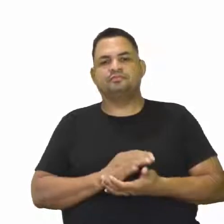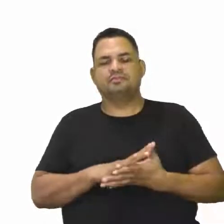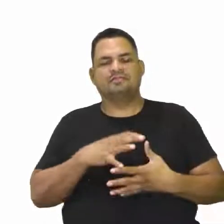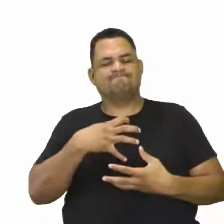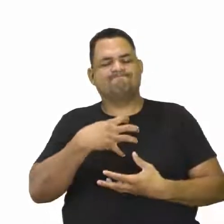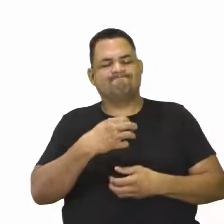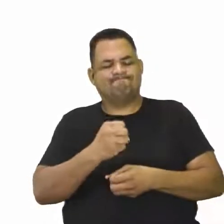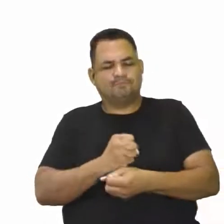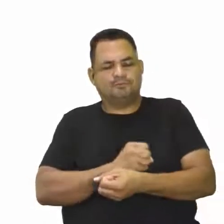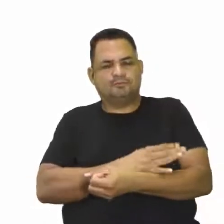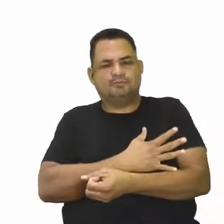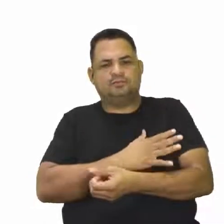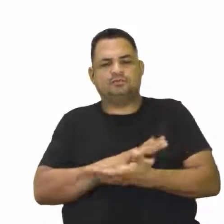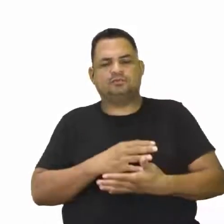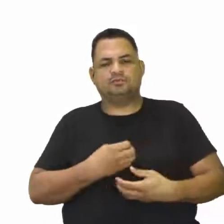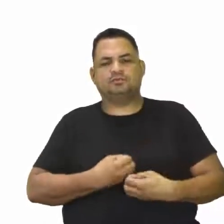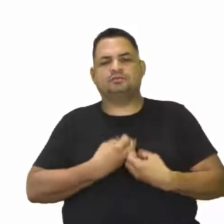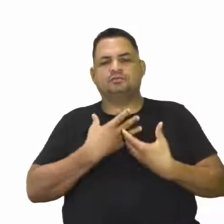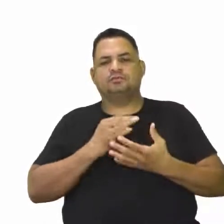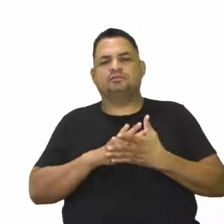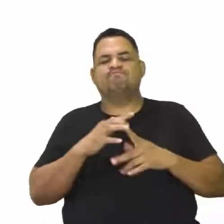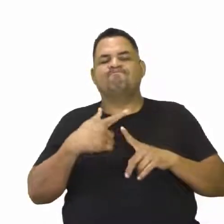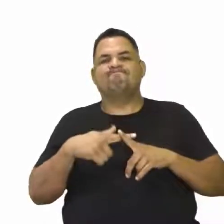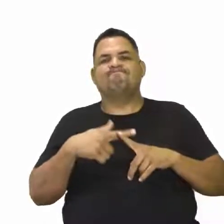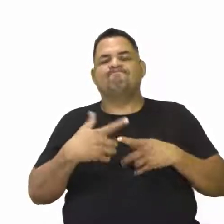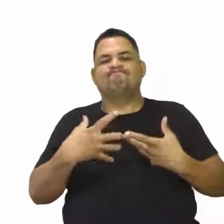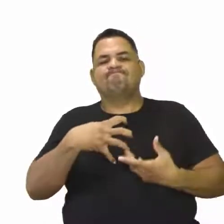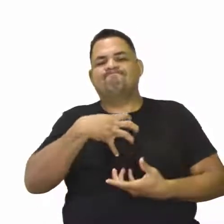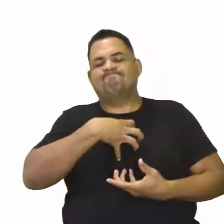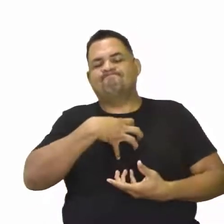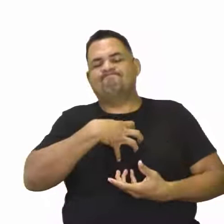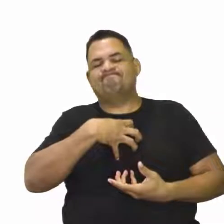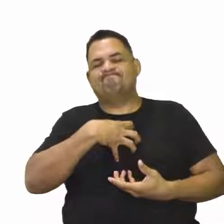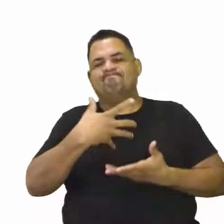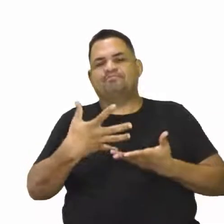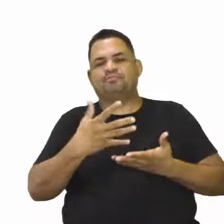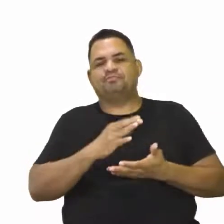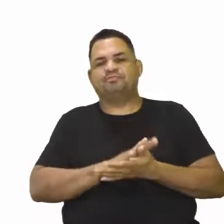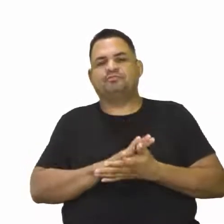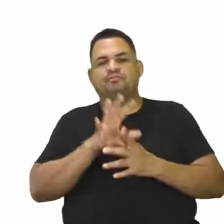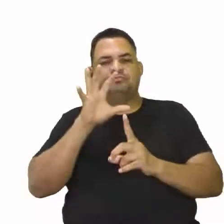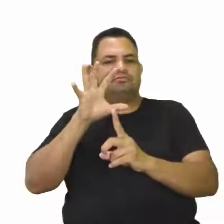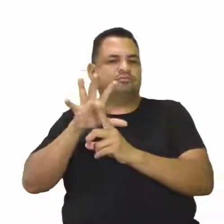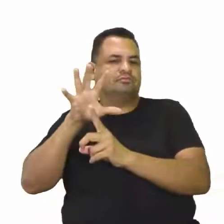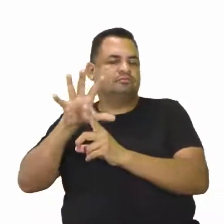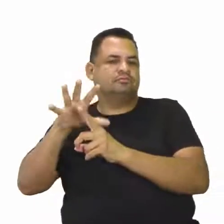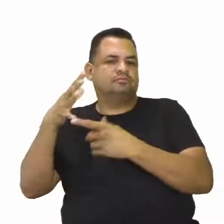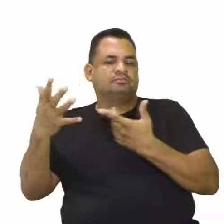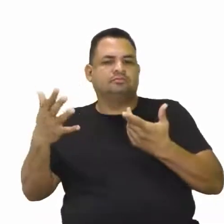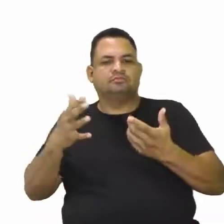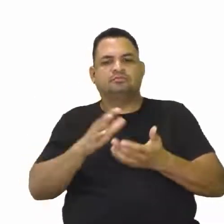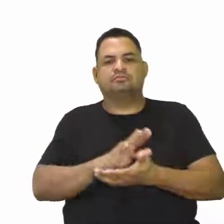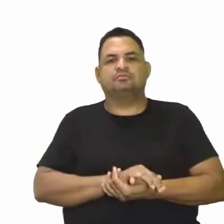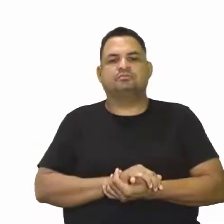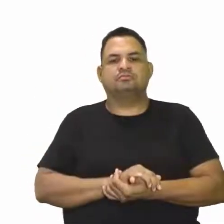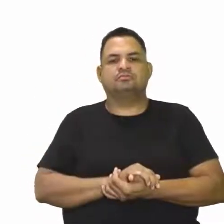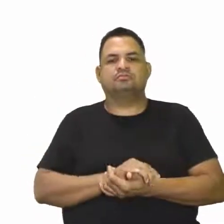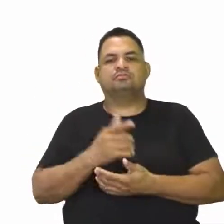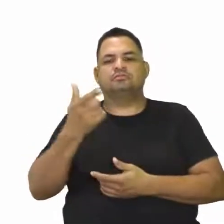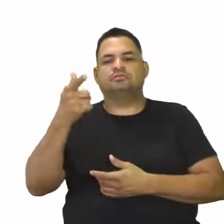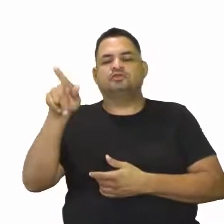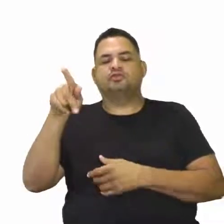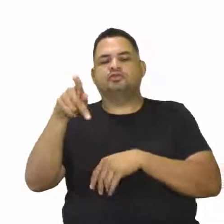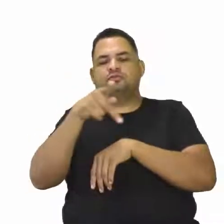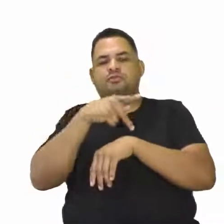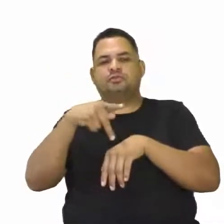tocante, na verdade, essa poesia, porque ela mexe muito com essa questão da influência do